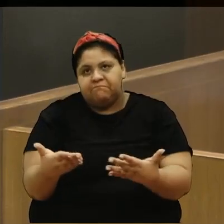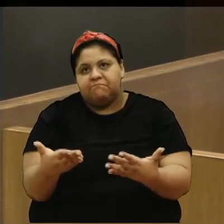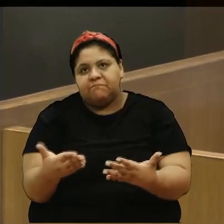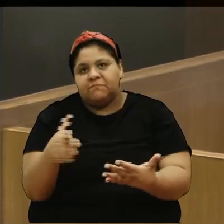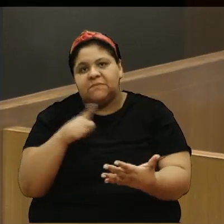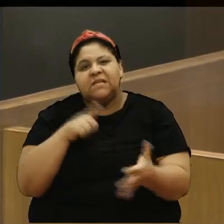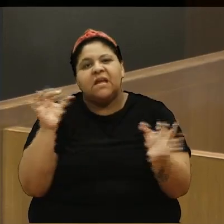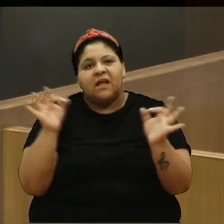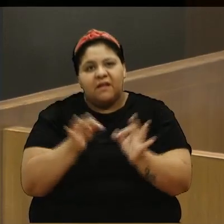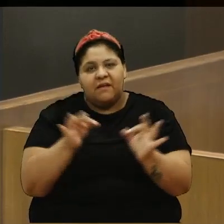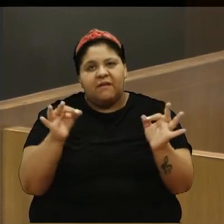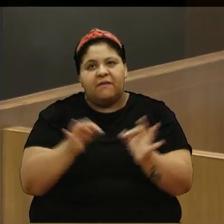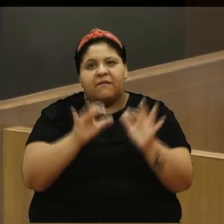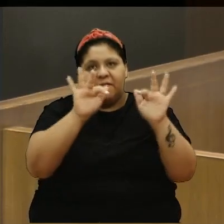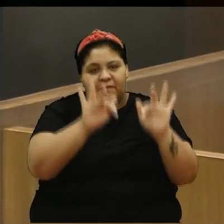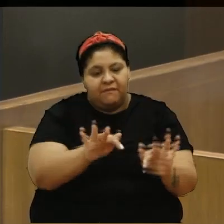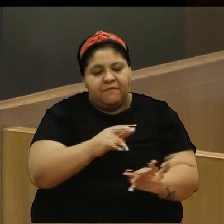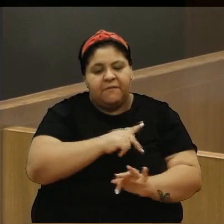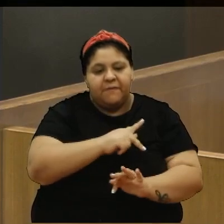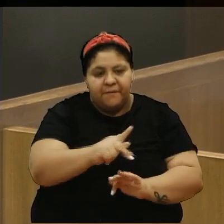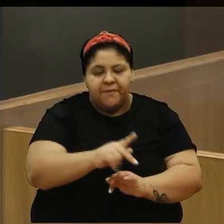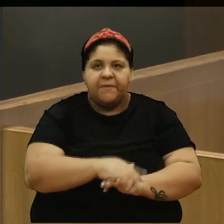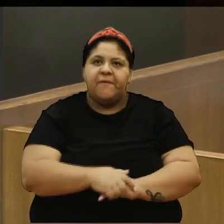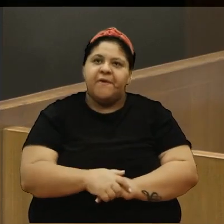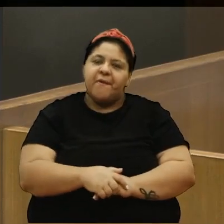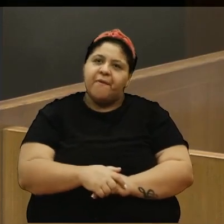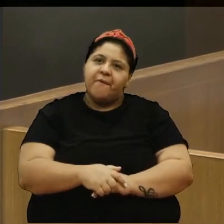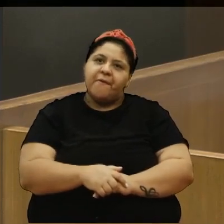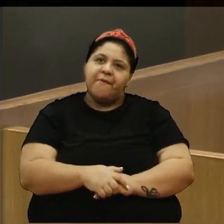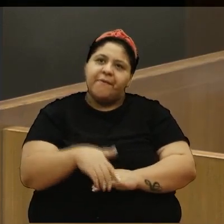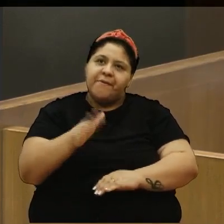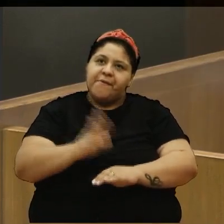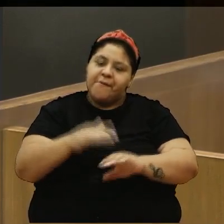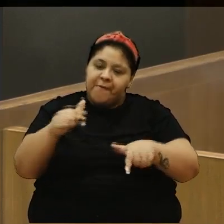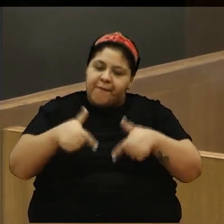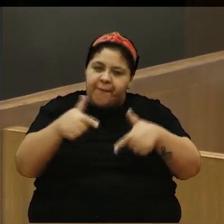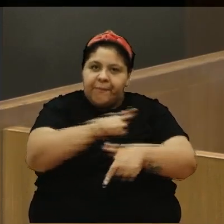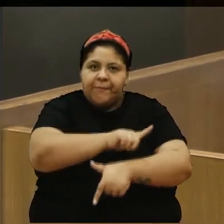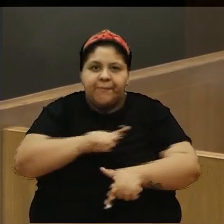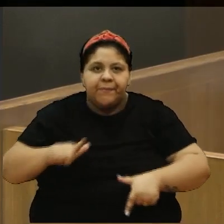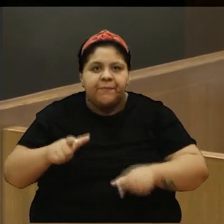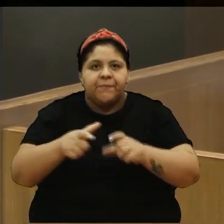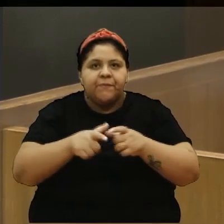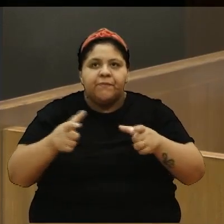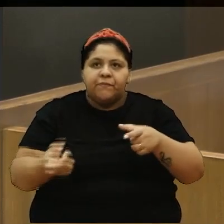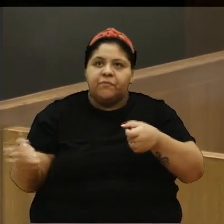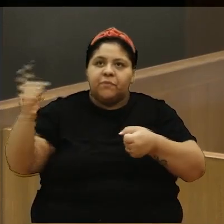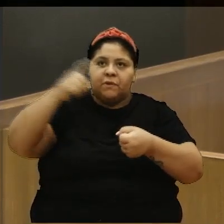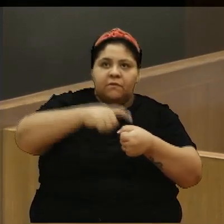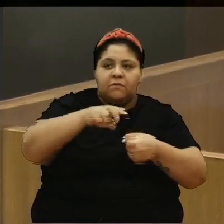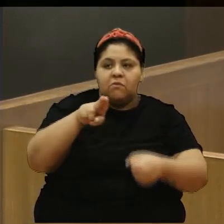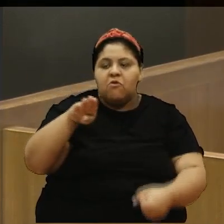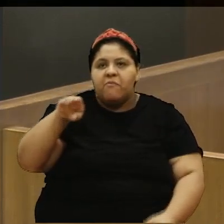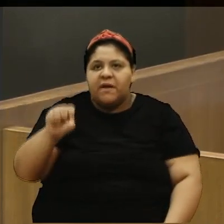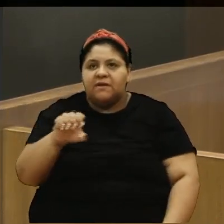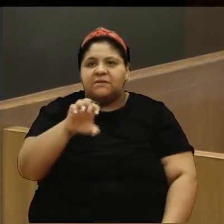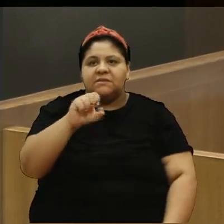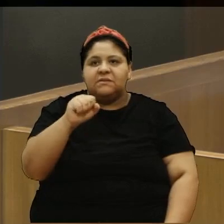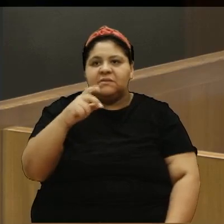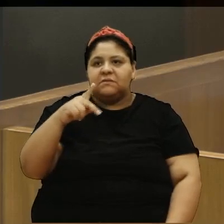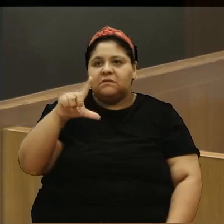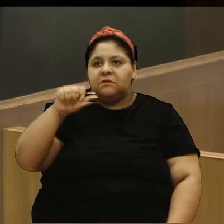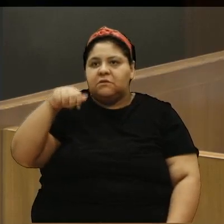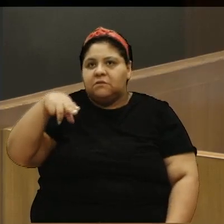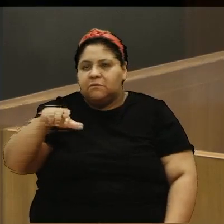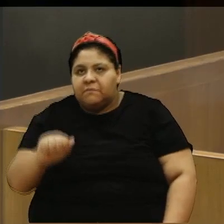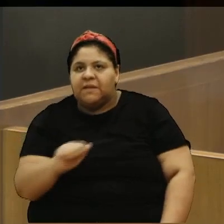que elogiar aqui, para concluir, presidente, mais ações do governo, como a ampliação e a volta da UBS Esplanada, a PPP